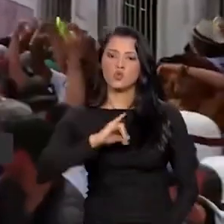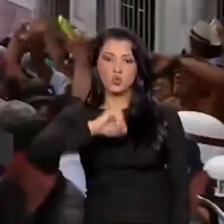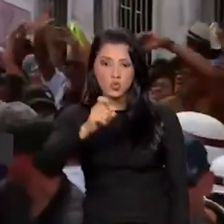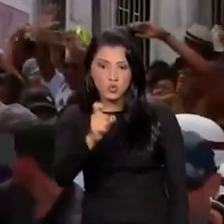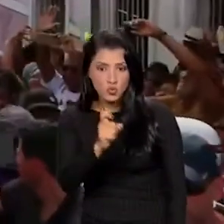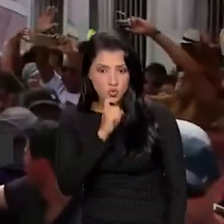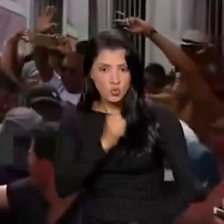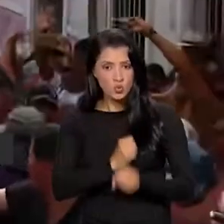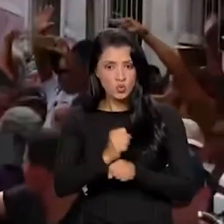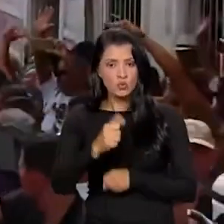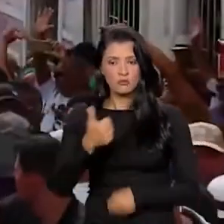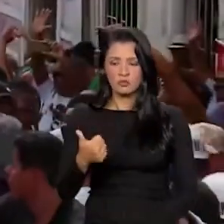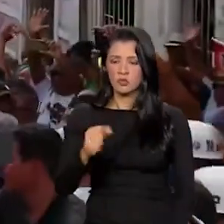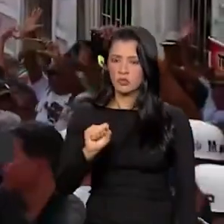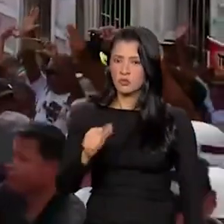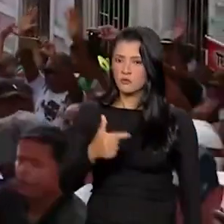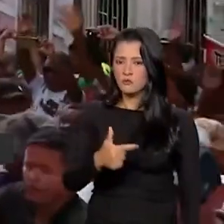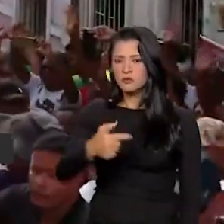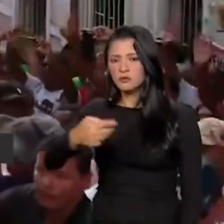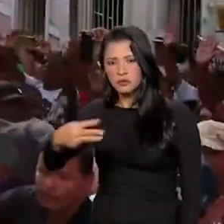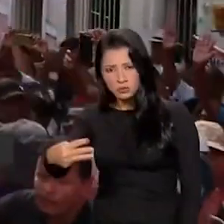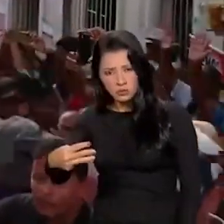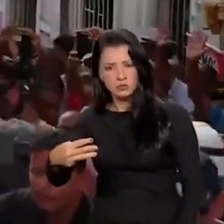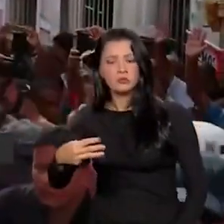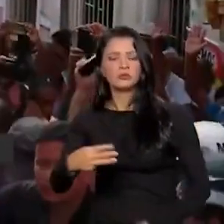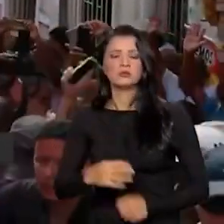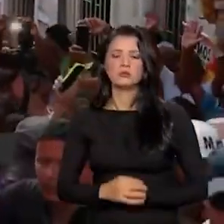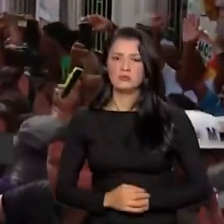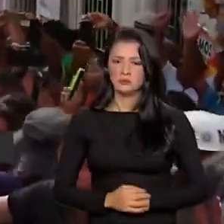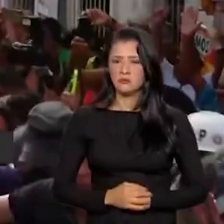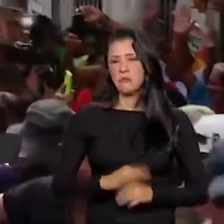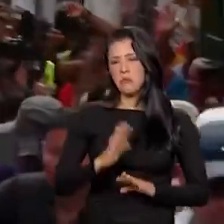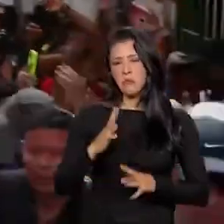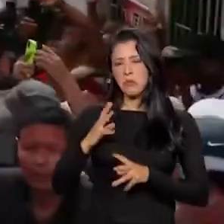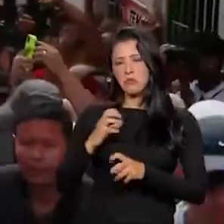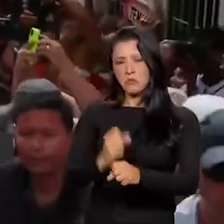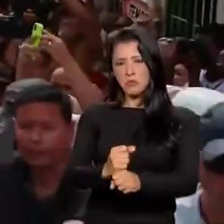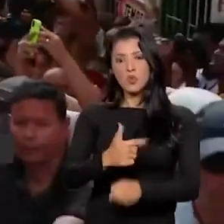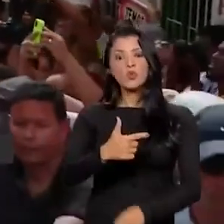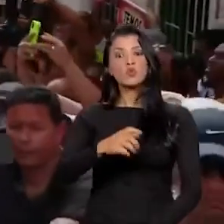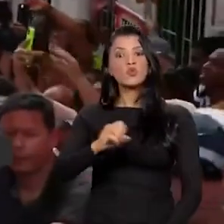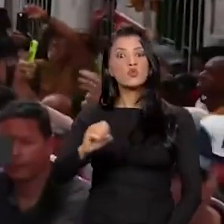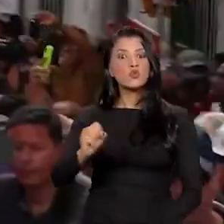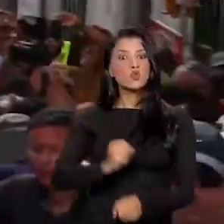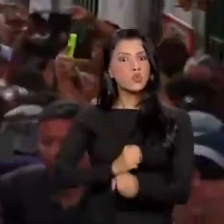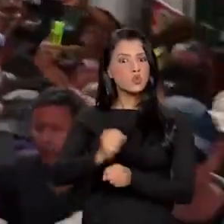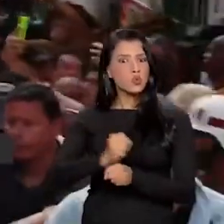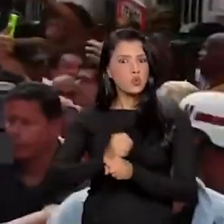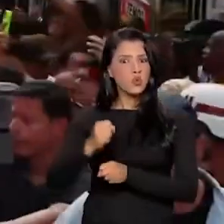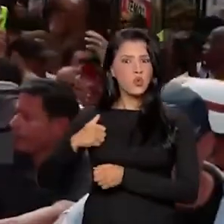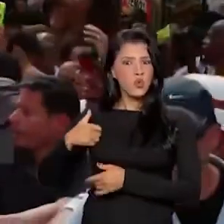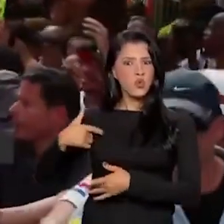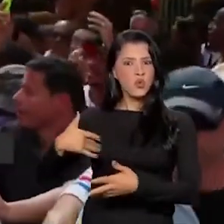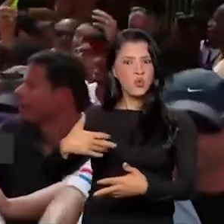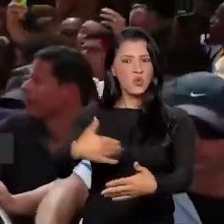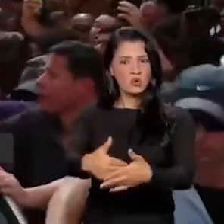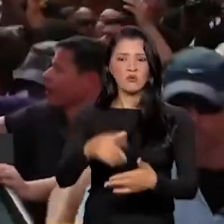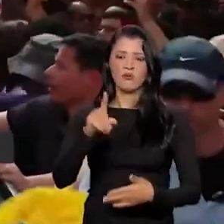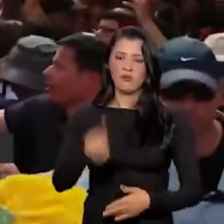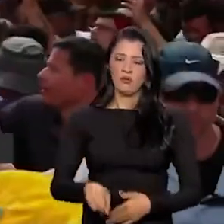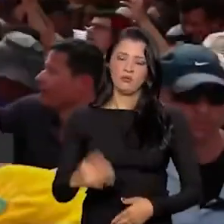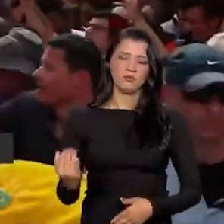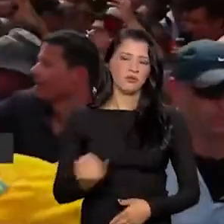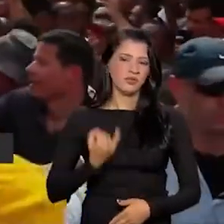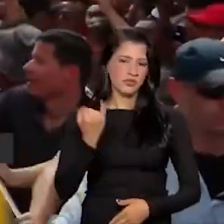de julho de 1823, há exatos 200 anos. Daí a